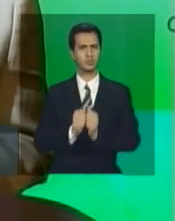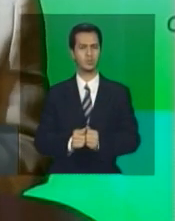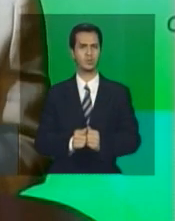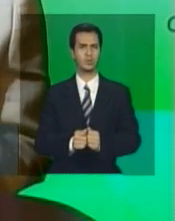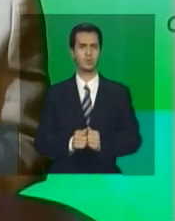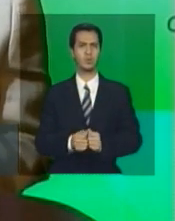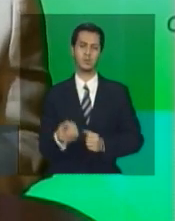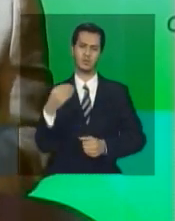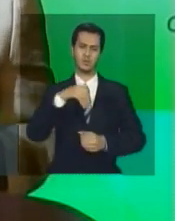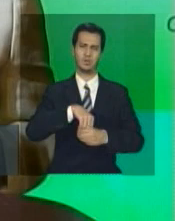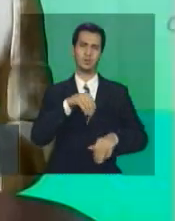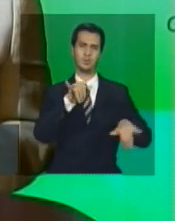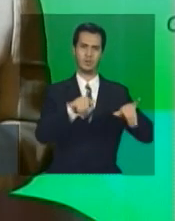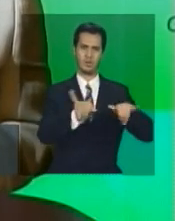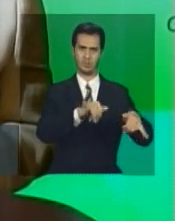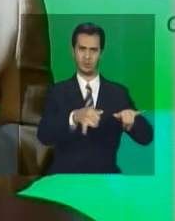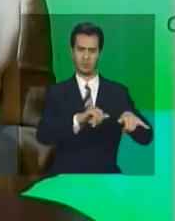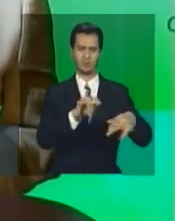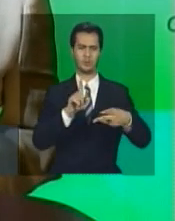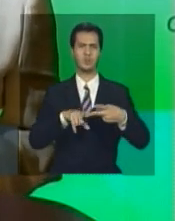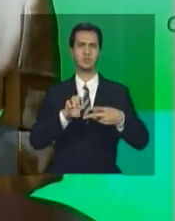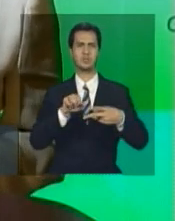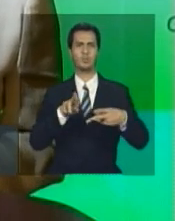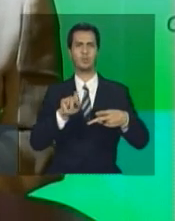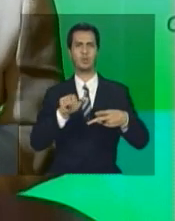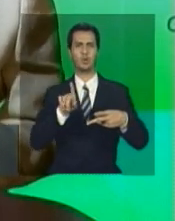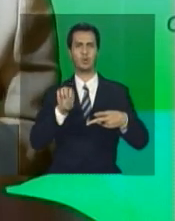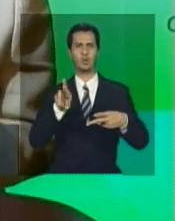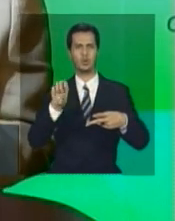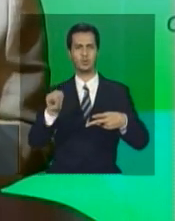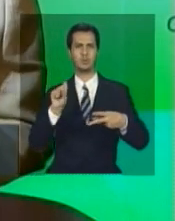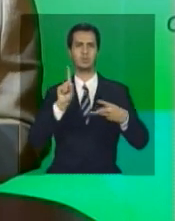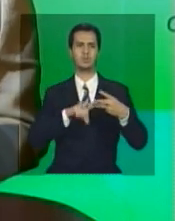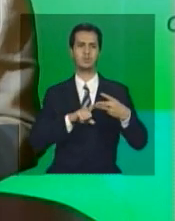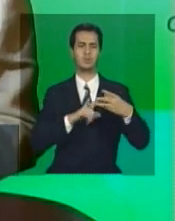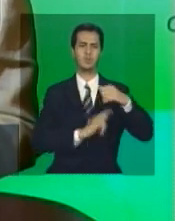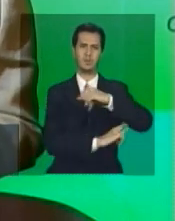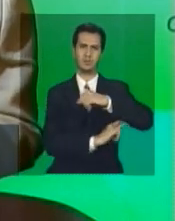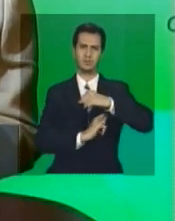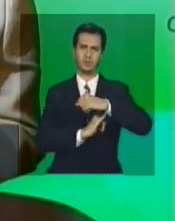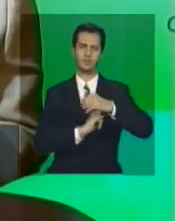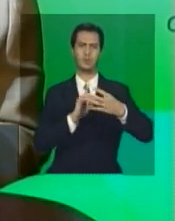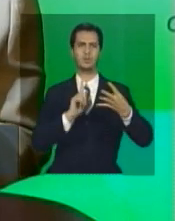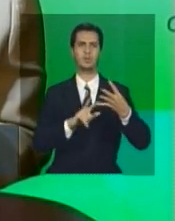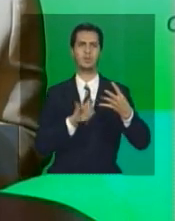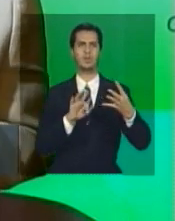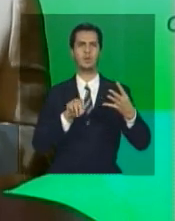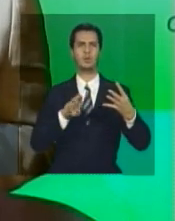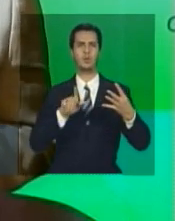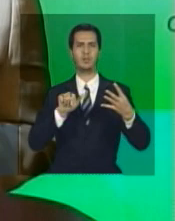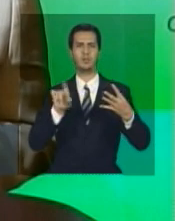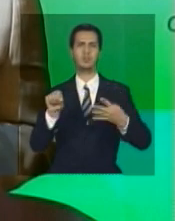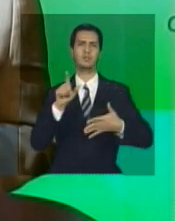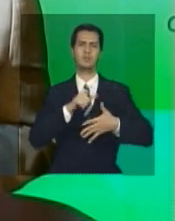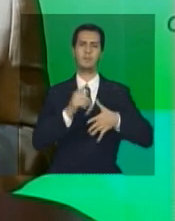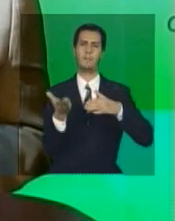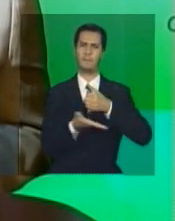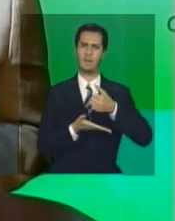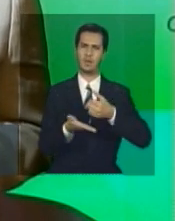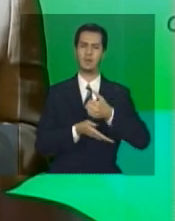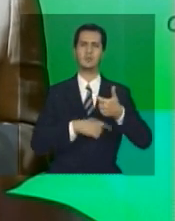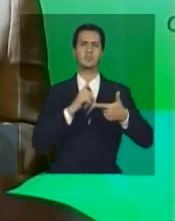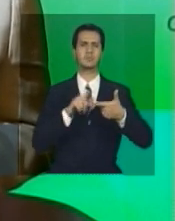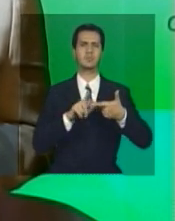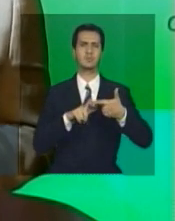nos laboratórios, nos simuladores de cimentação, nas plataformas, nas termoelétricas, nas bases e